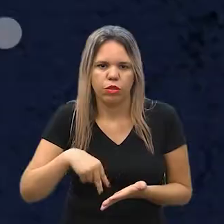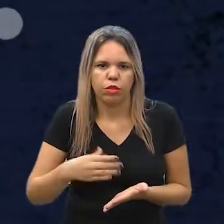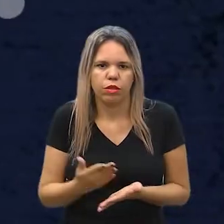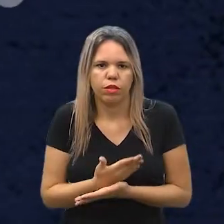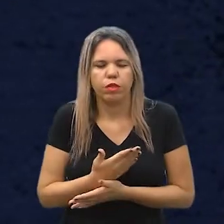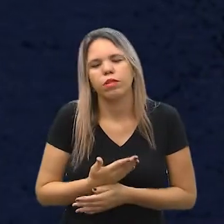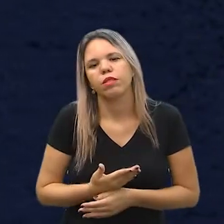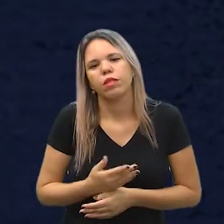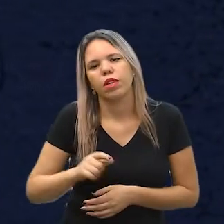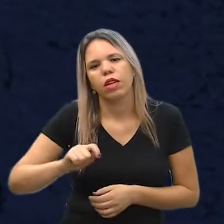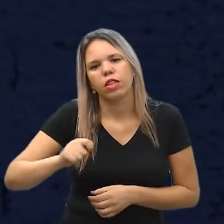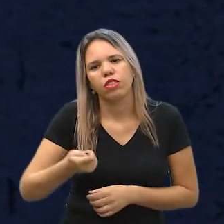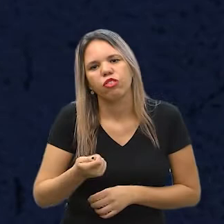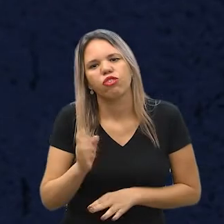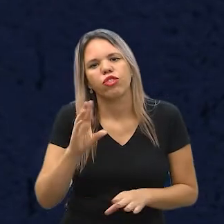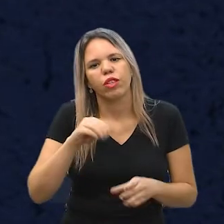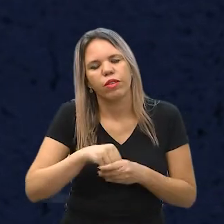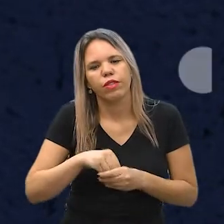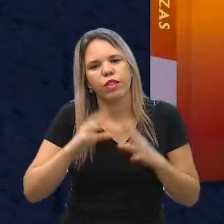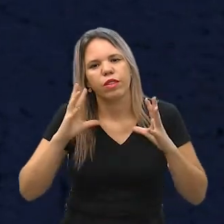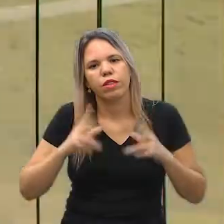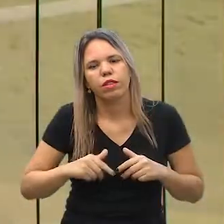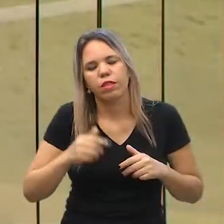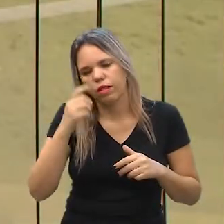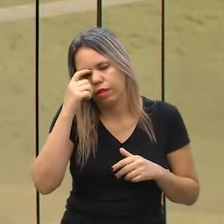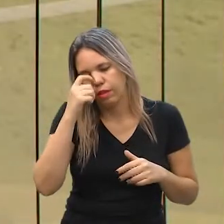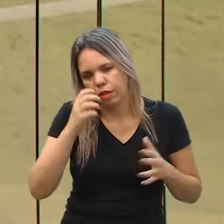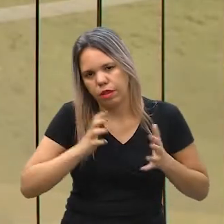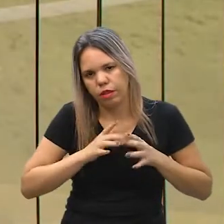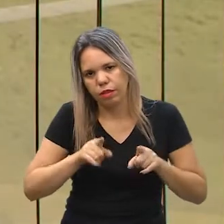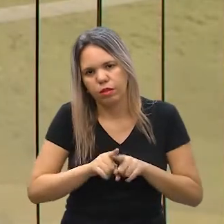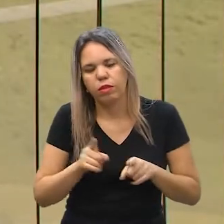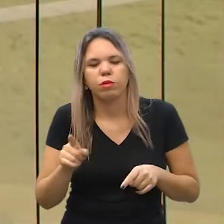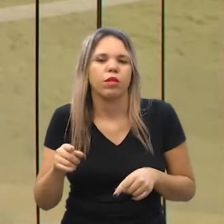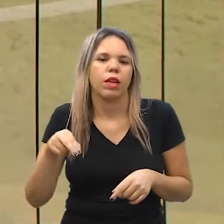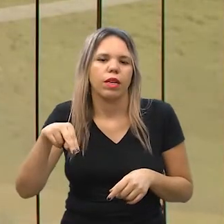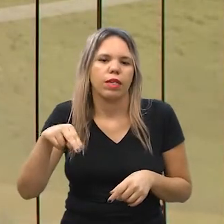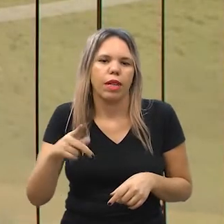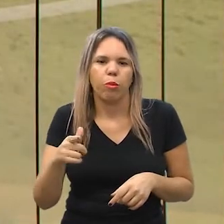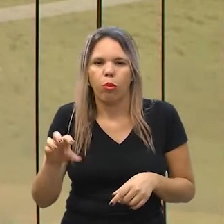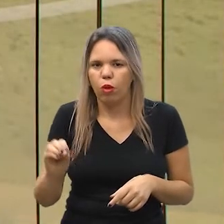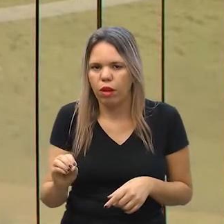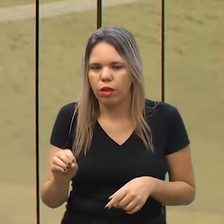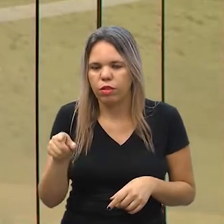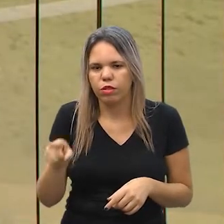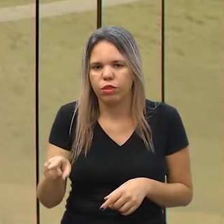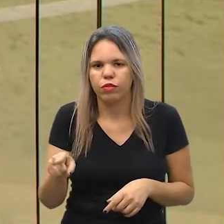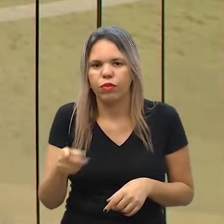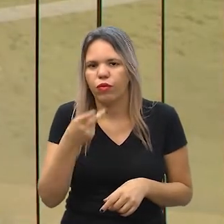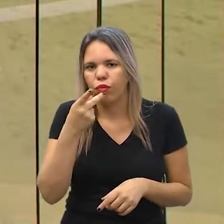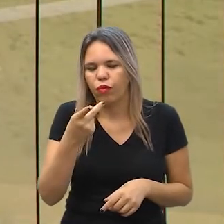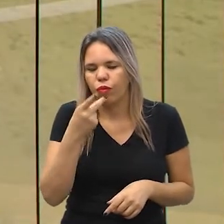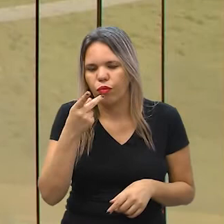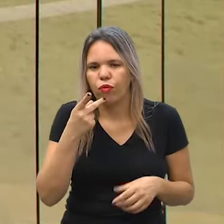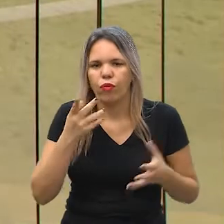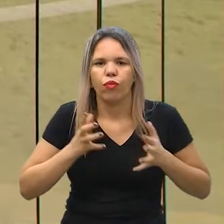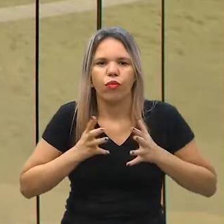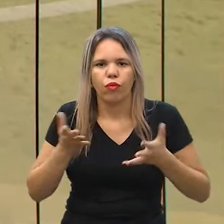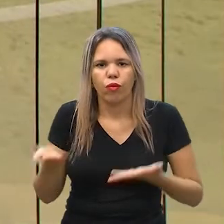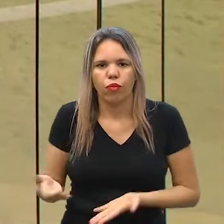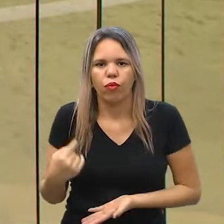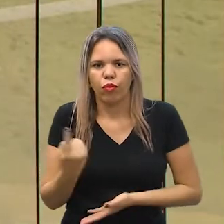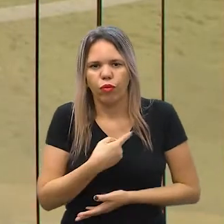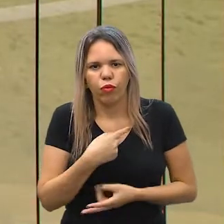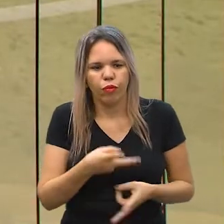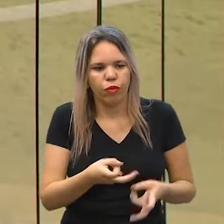A Chave Mestra das Riquezas. Mas quando Napoleão Hill, eu vou tratar rápido disso, quando Napoleão Hill fala das riquezas, nós